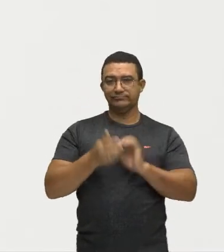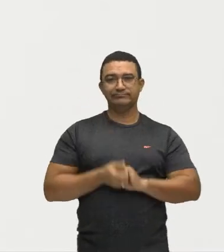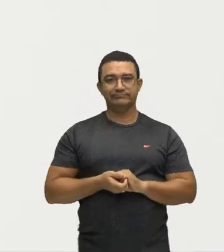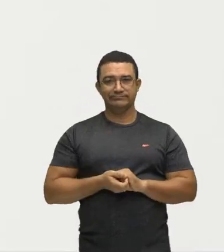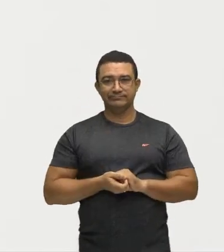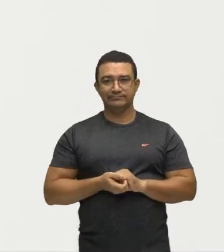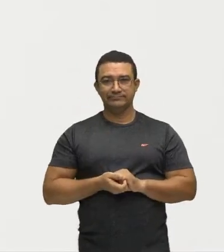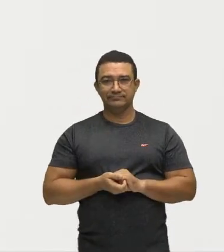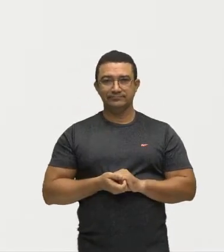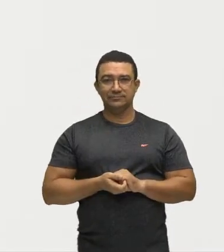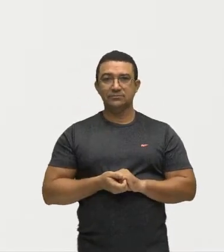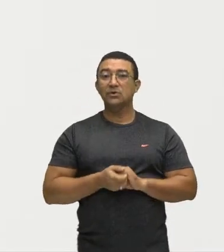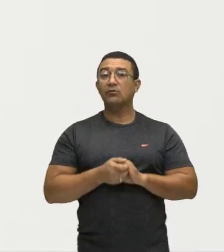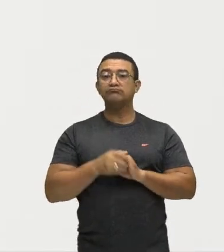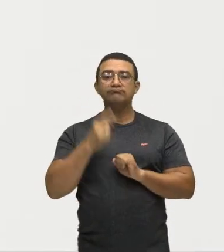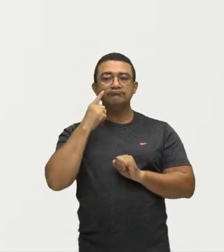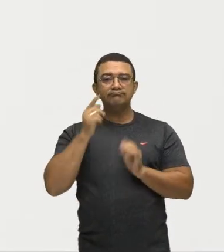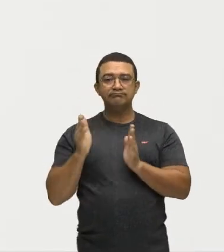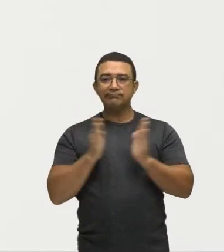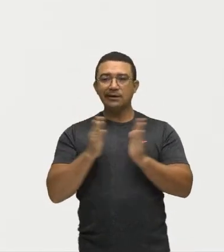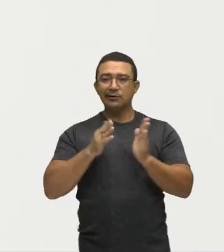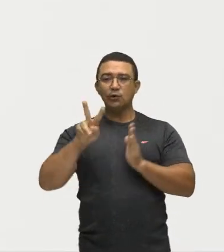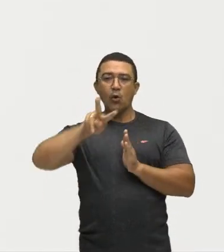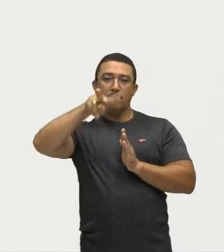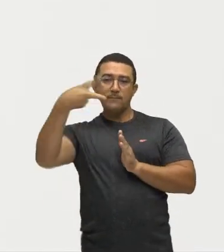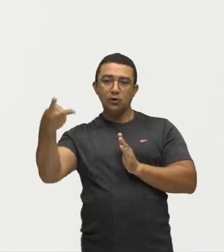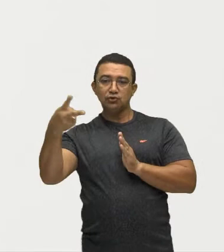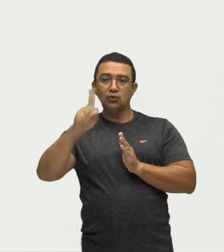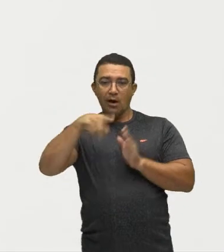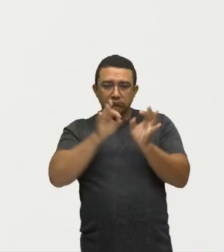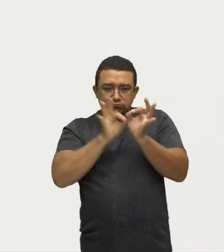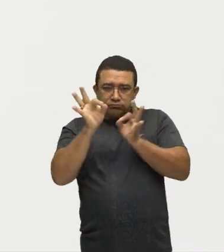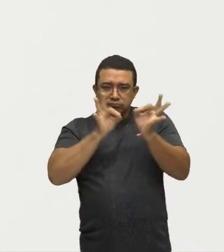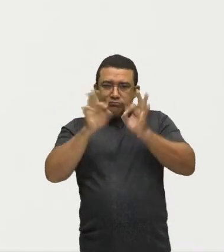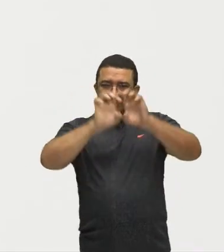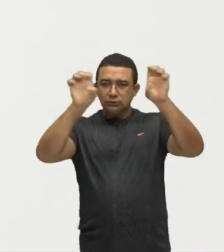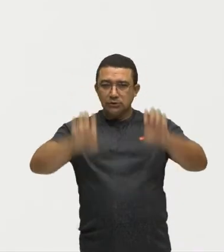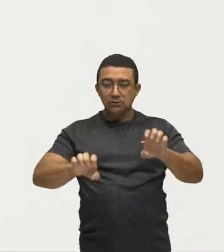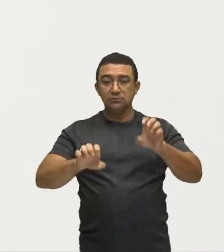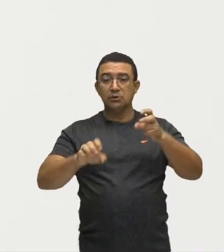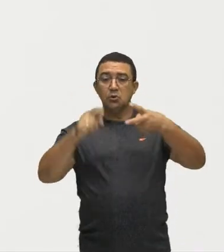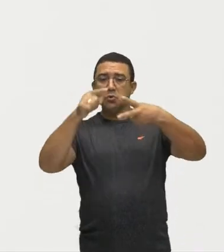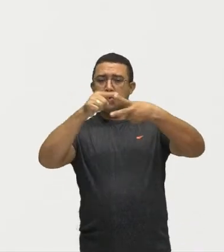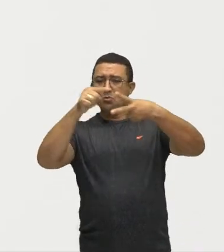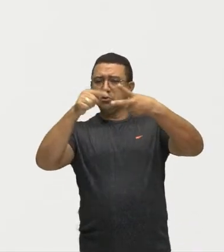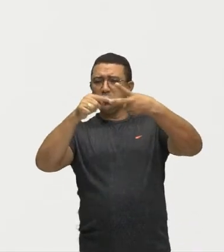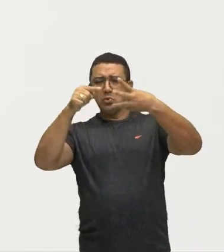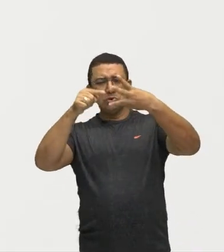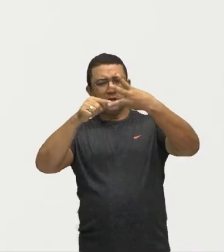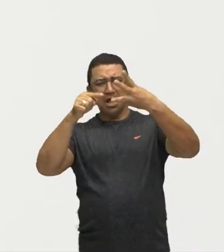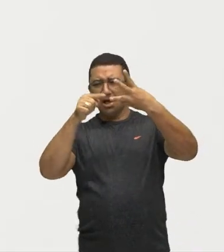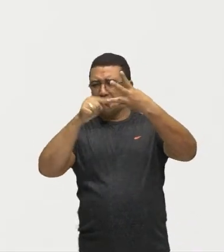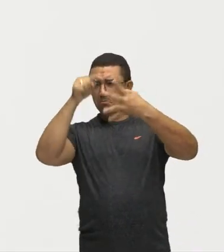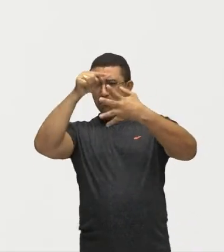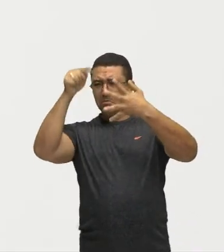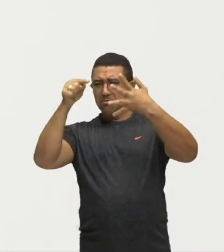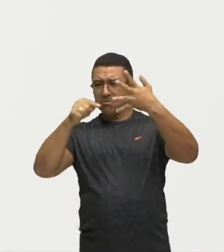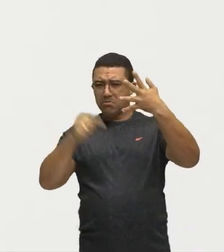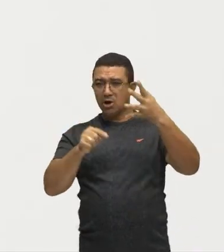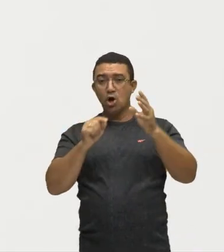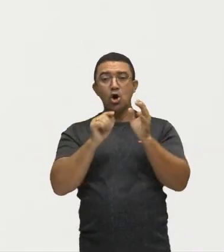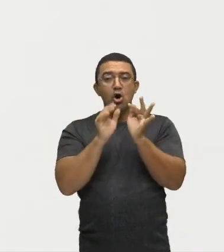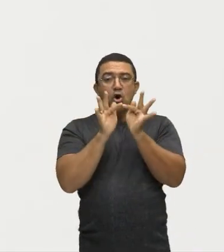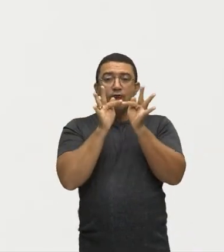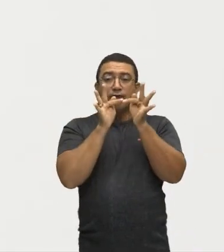diz aqui o conceito do período composto. Formado por 2 ou mais orações. Então temos aqui esse